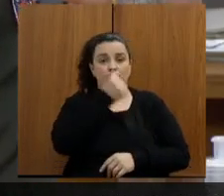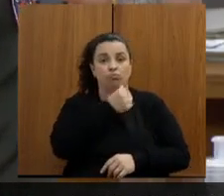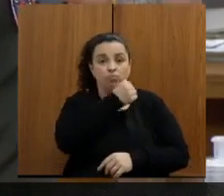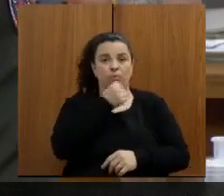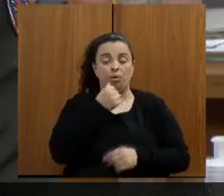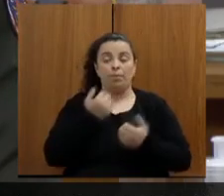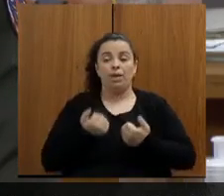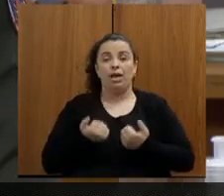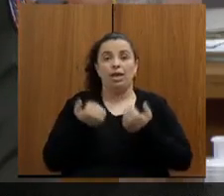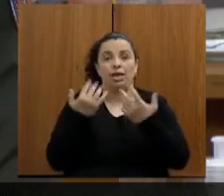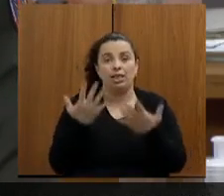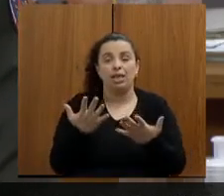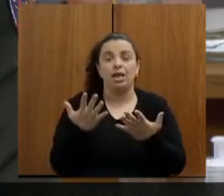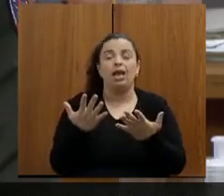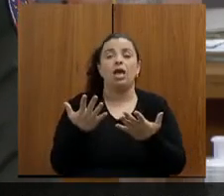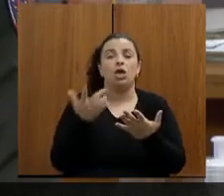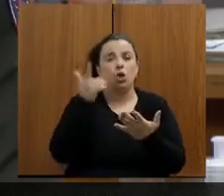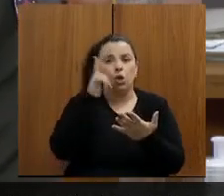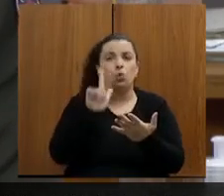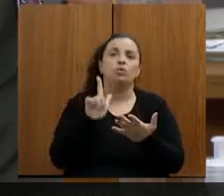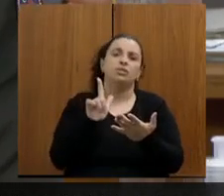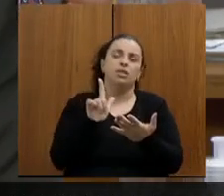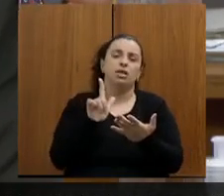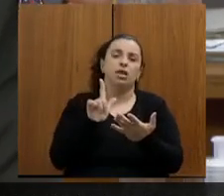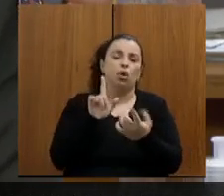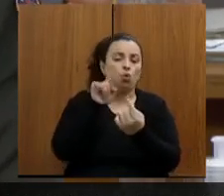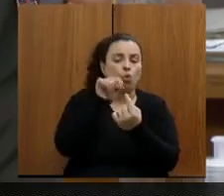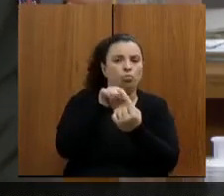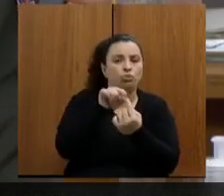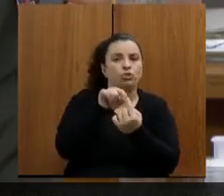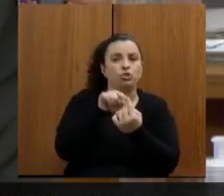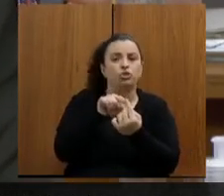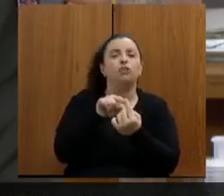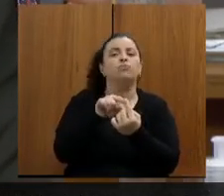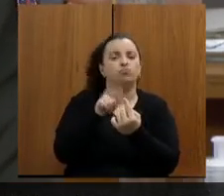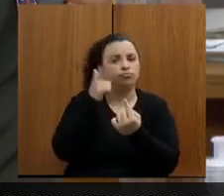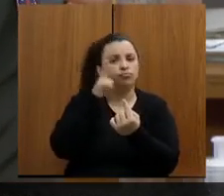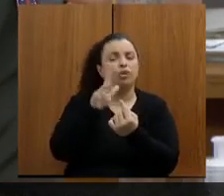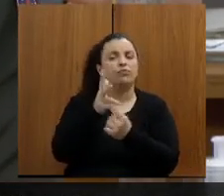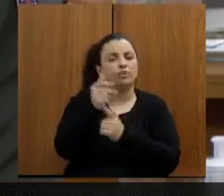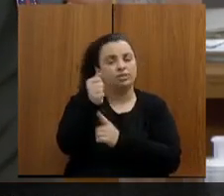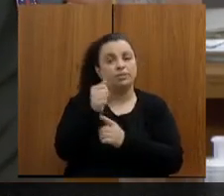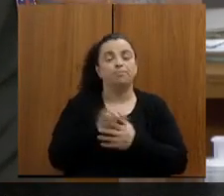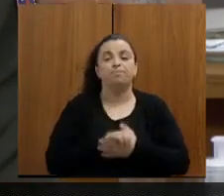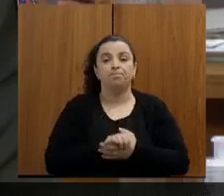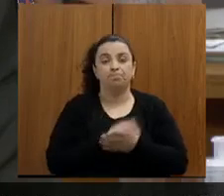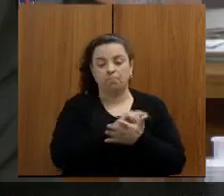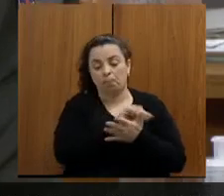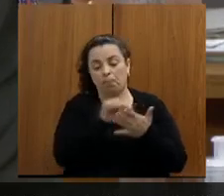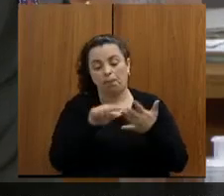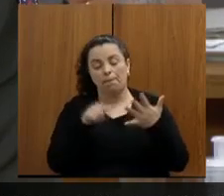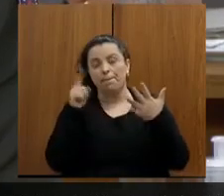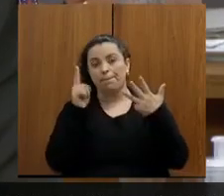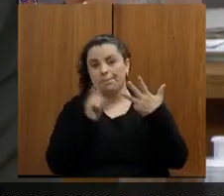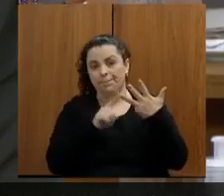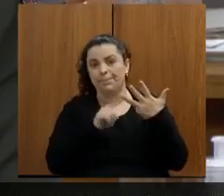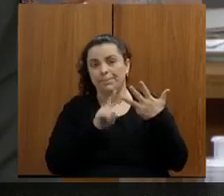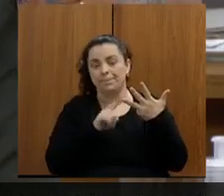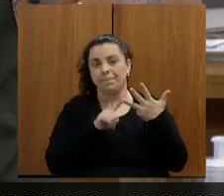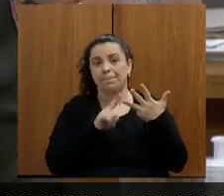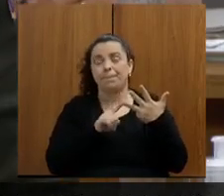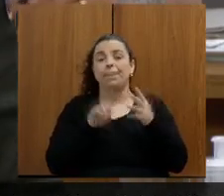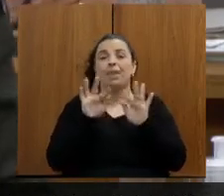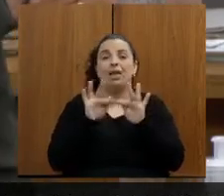a missão necessária quarto. Nossos respeitos a quem o senhor cita aqui também a